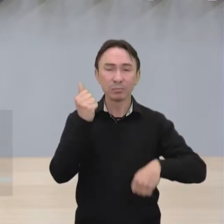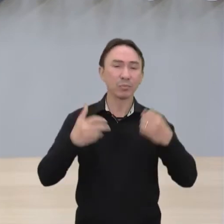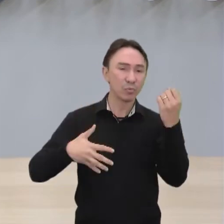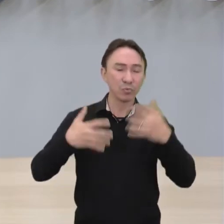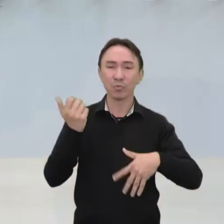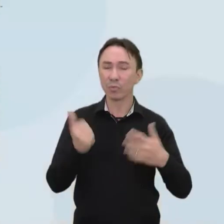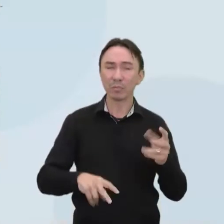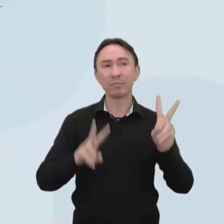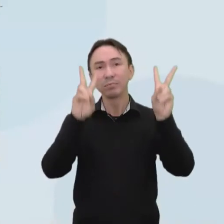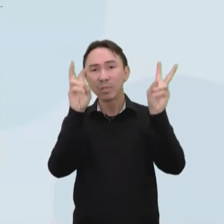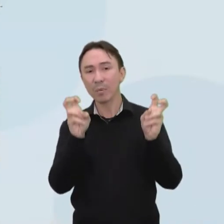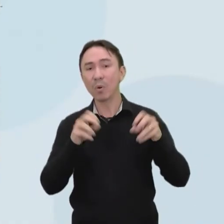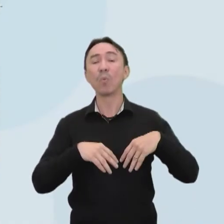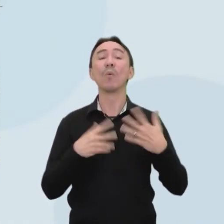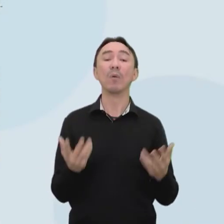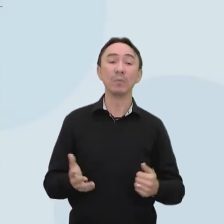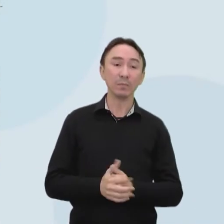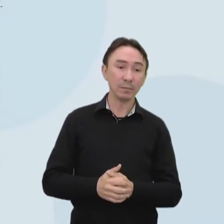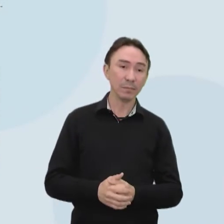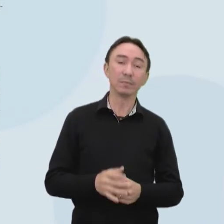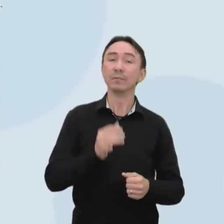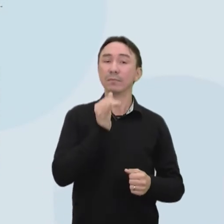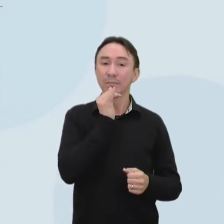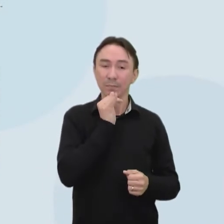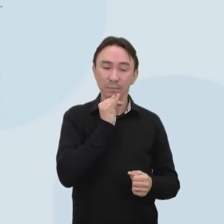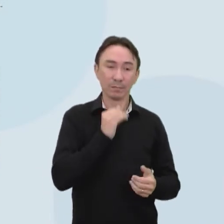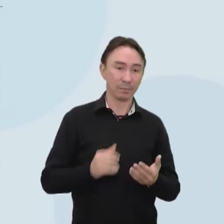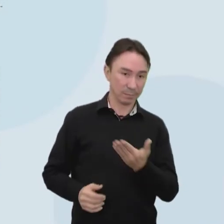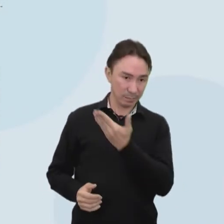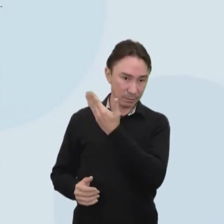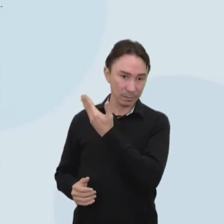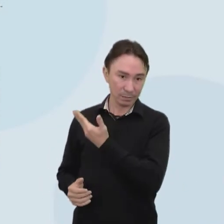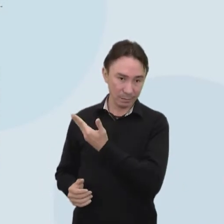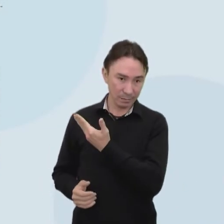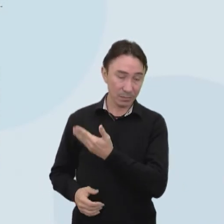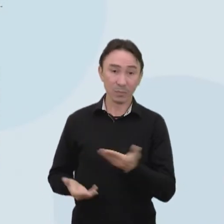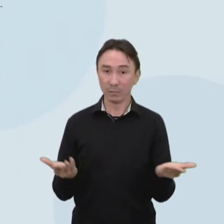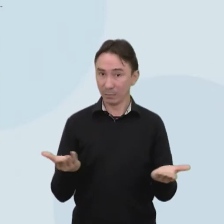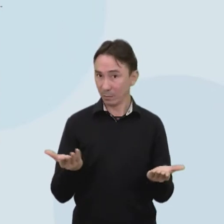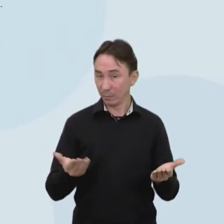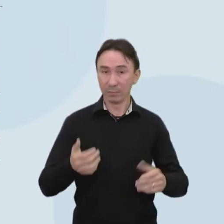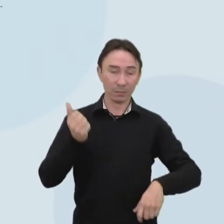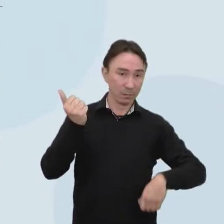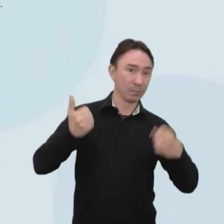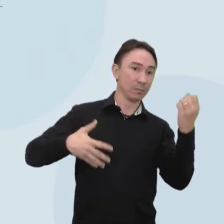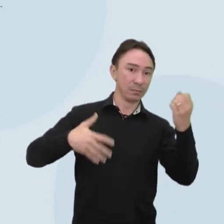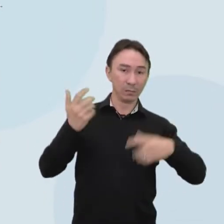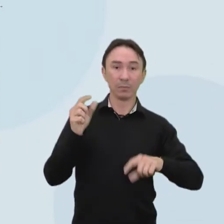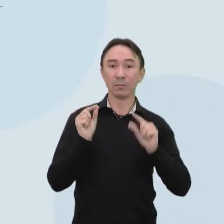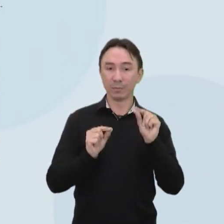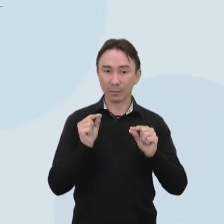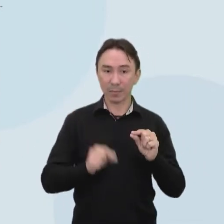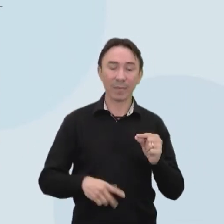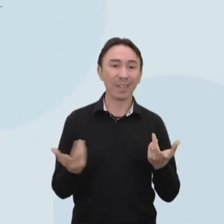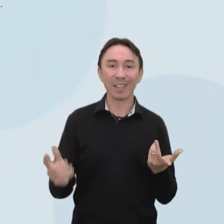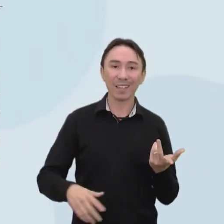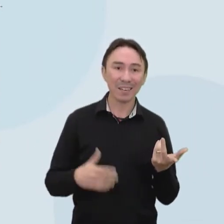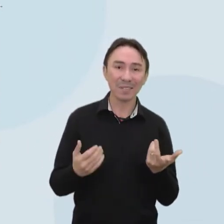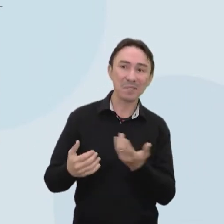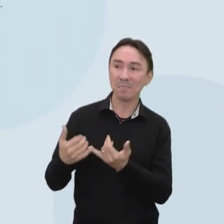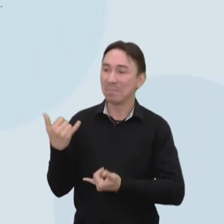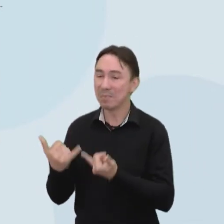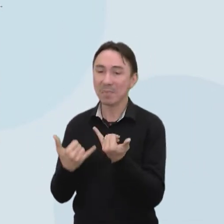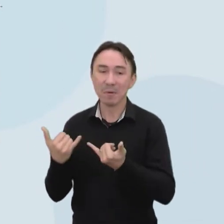temáticas possíveis. Olha só. Uma das coisas que se fala muito nas comunidades é a falta de lazer, né? Às